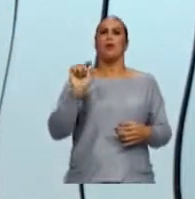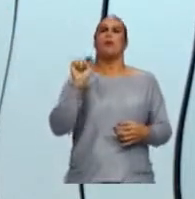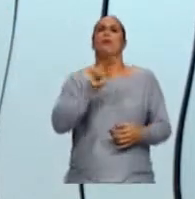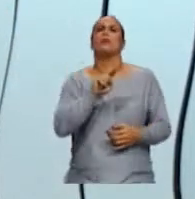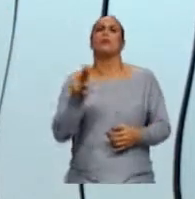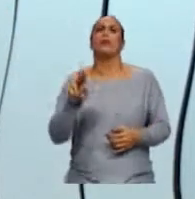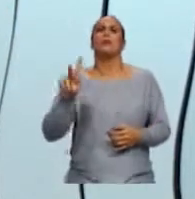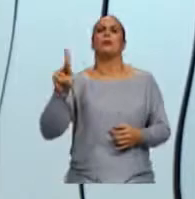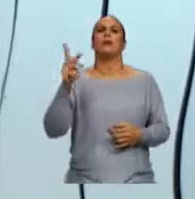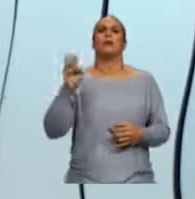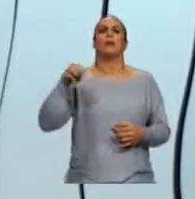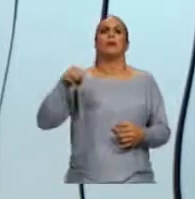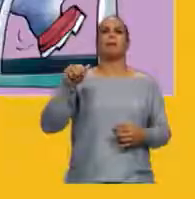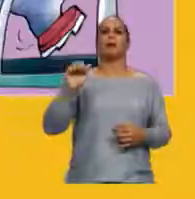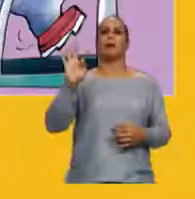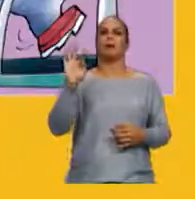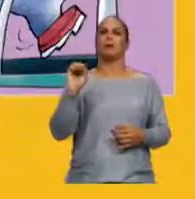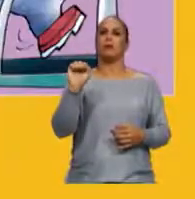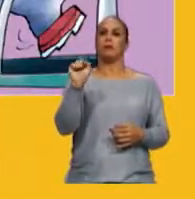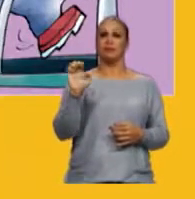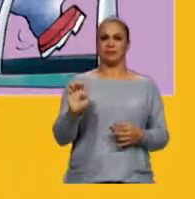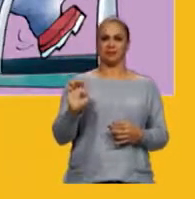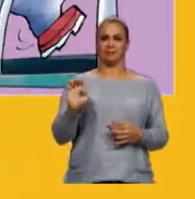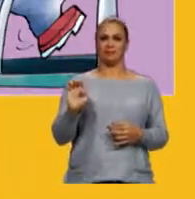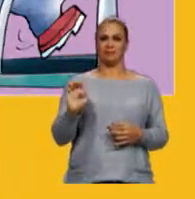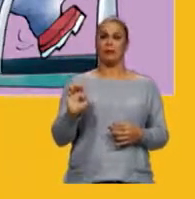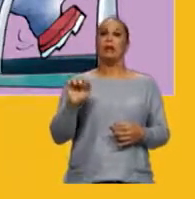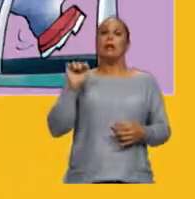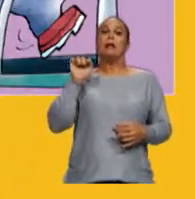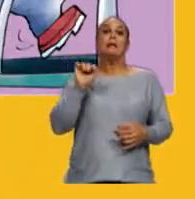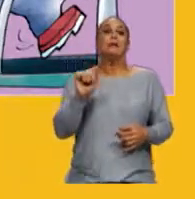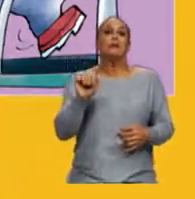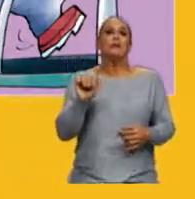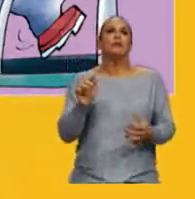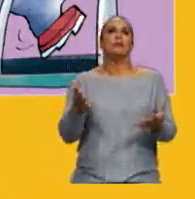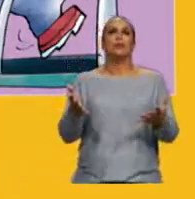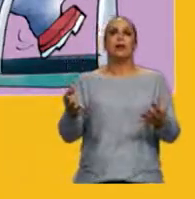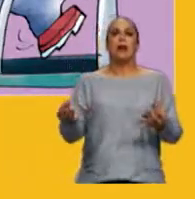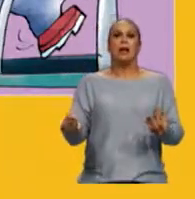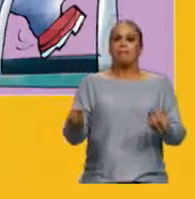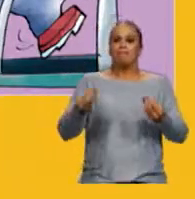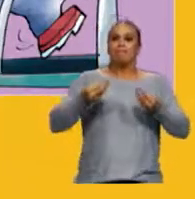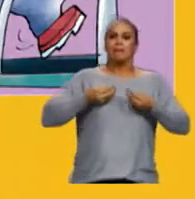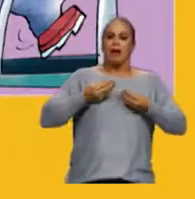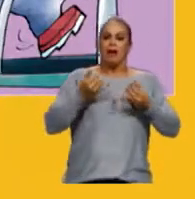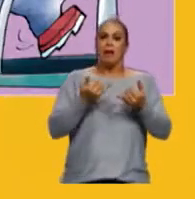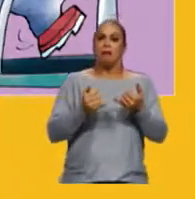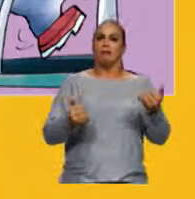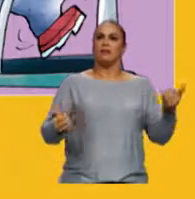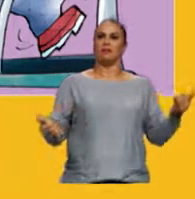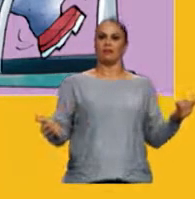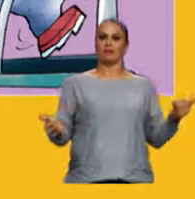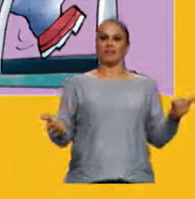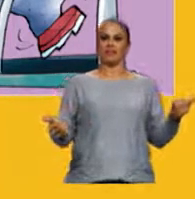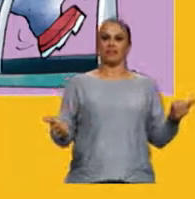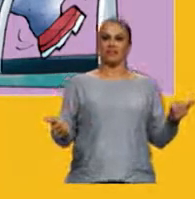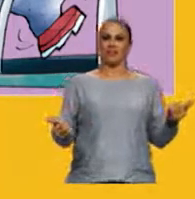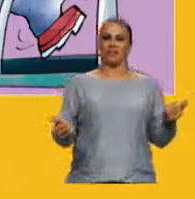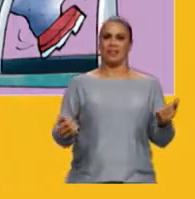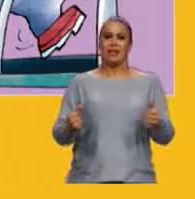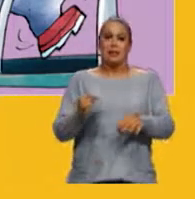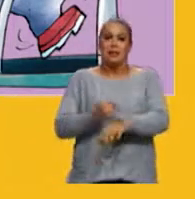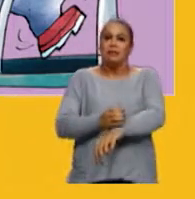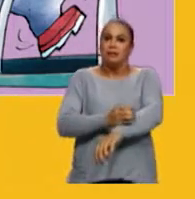ela também nos fornece energia, que eu falei para vocês que nós utilizamos a combustão